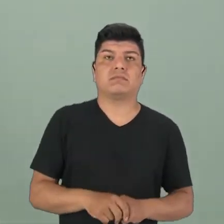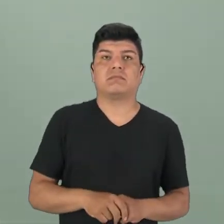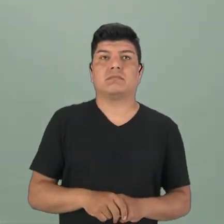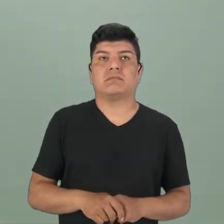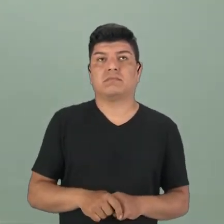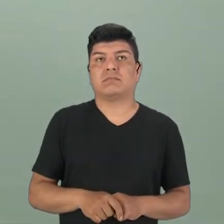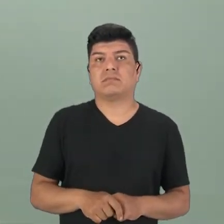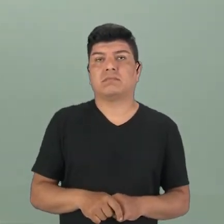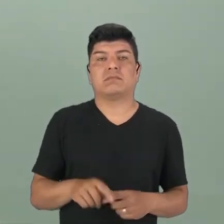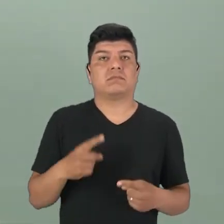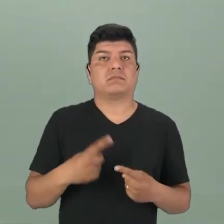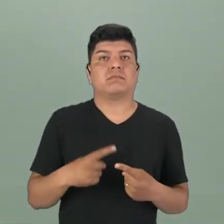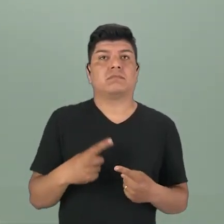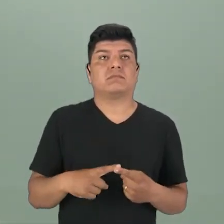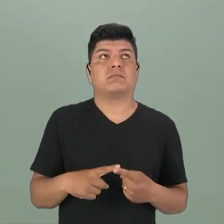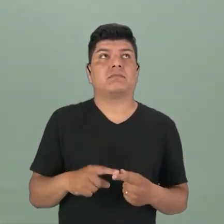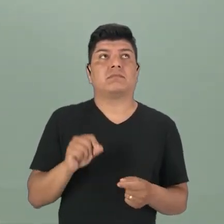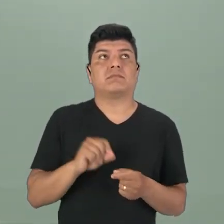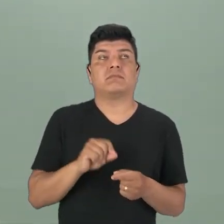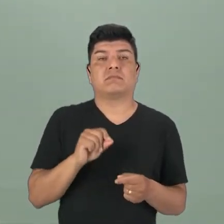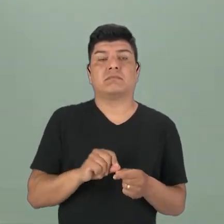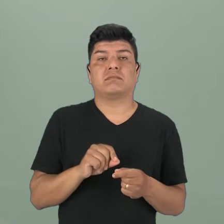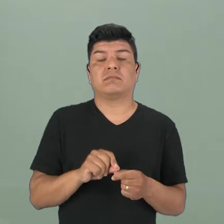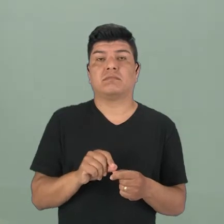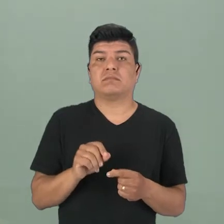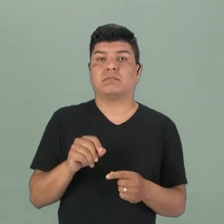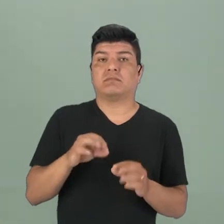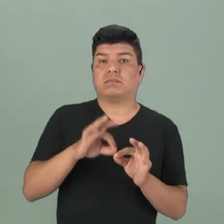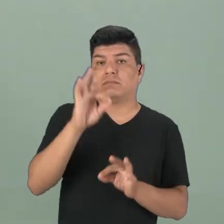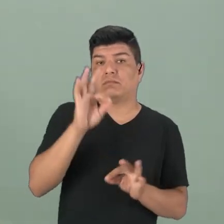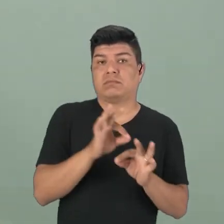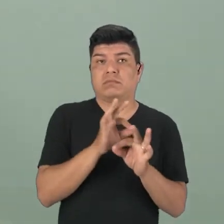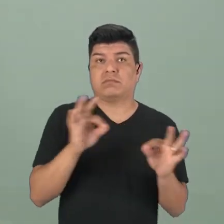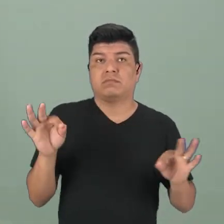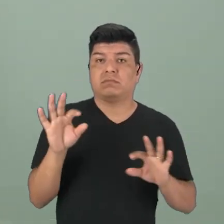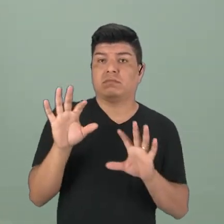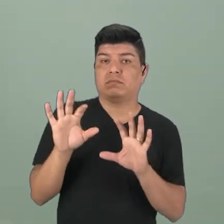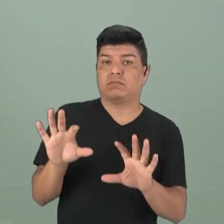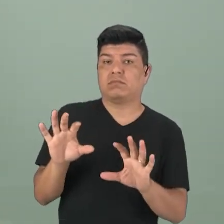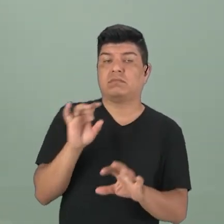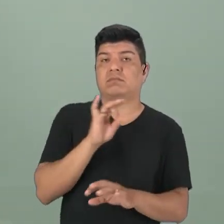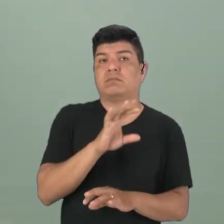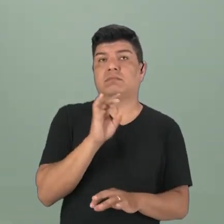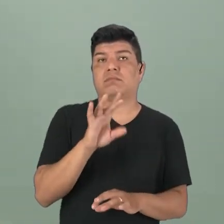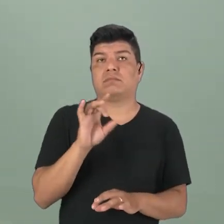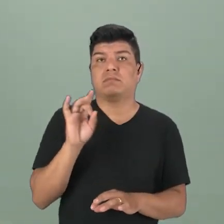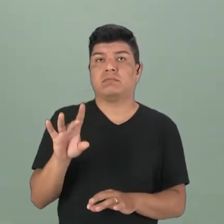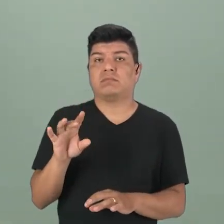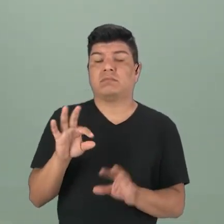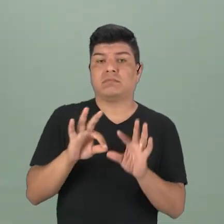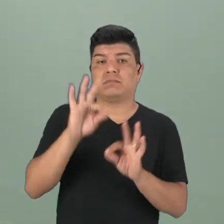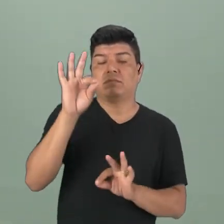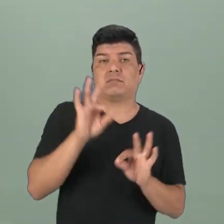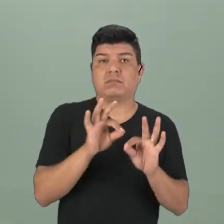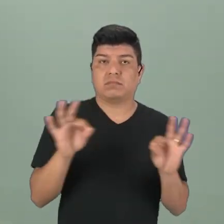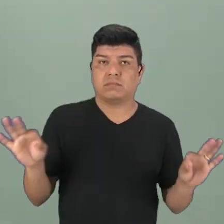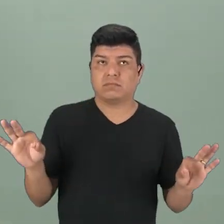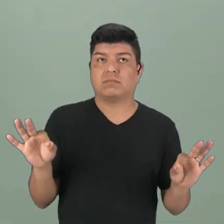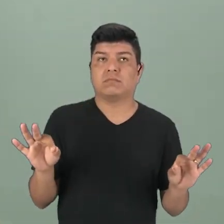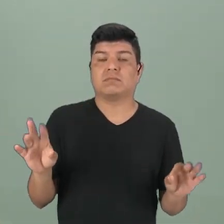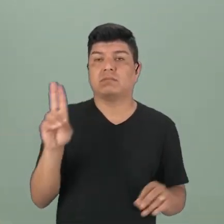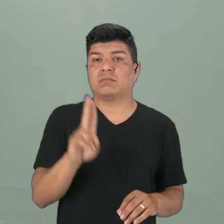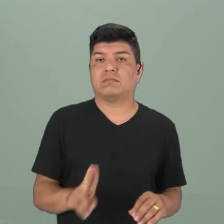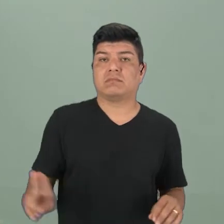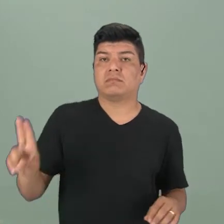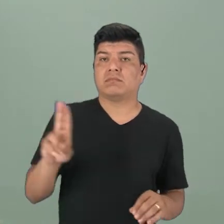Ok? Por que eu tô falando dessas unidades de medidas dessa forma? Para você entender que cada coisa que eu vou medir, né, eu uso